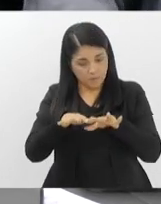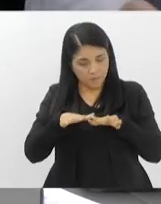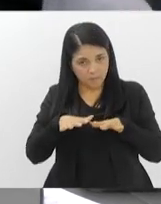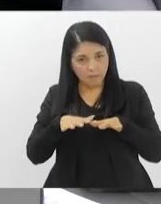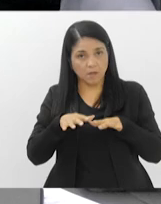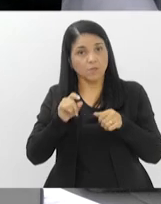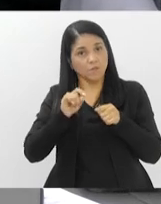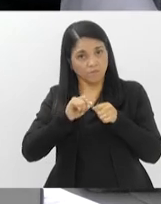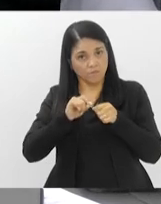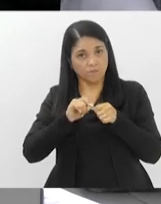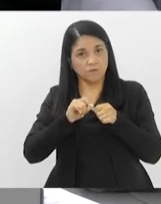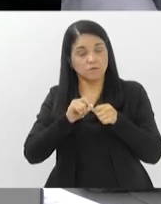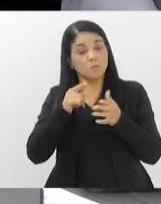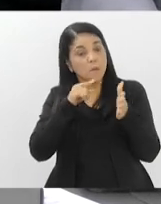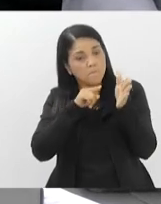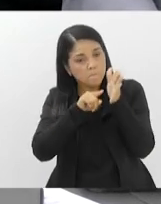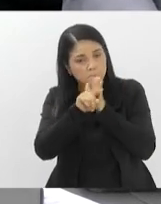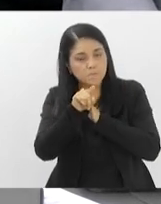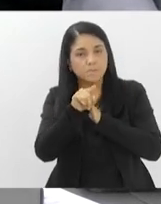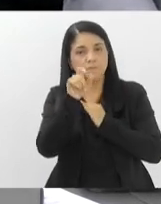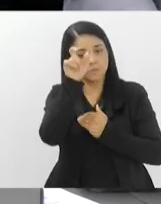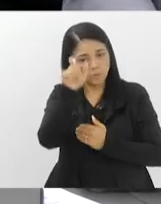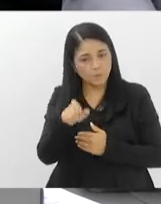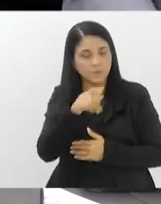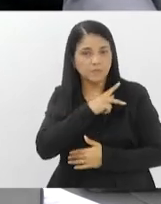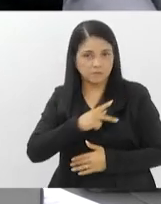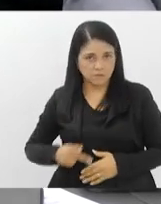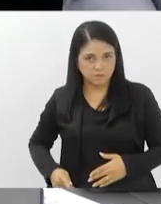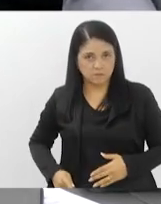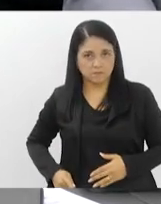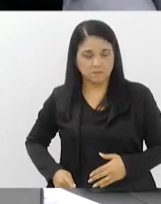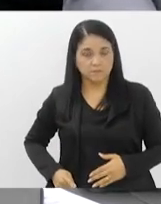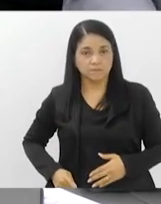um questionamento ao presidente se